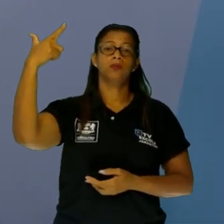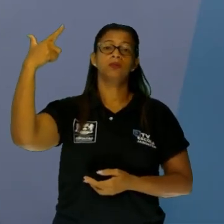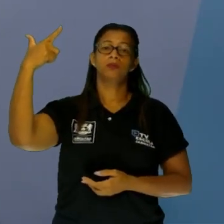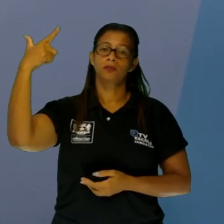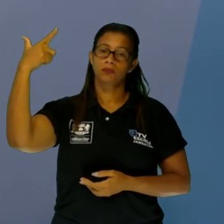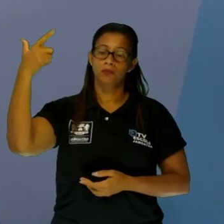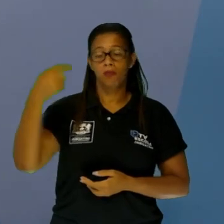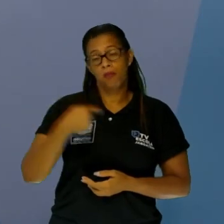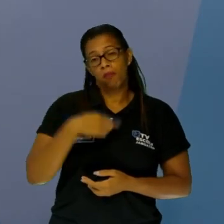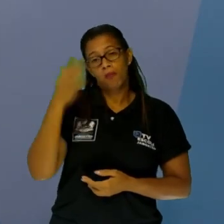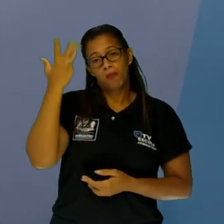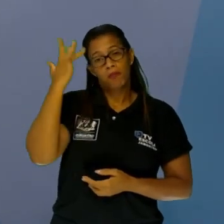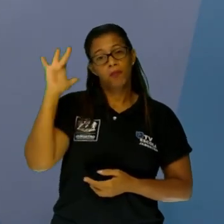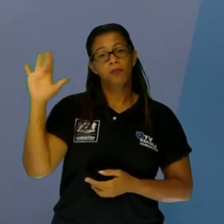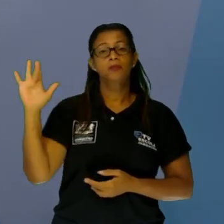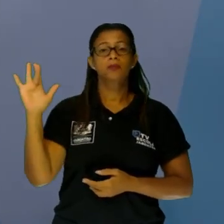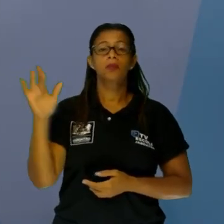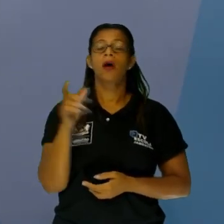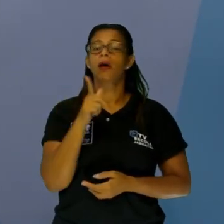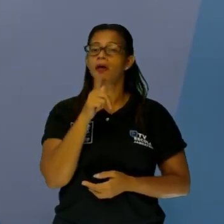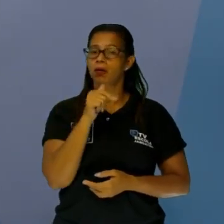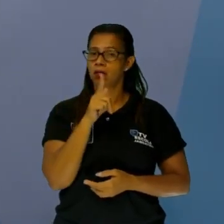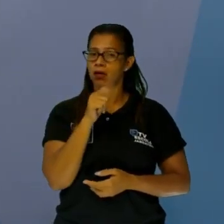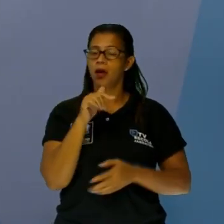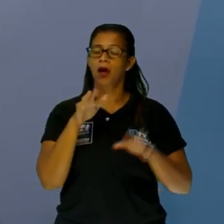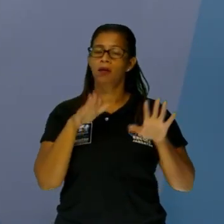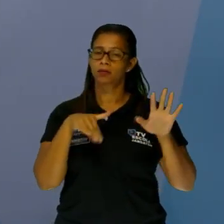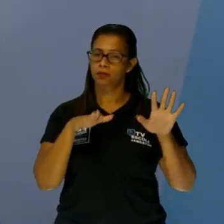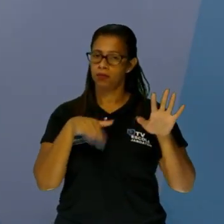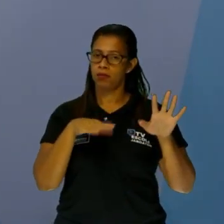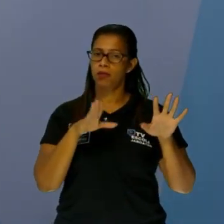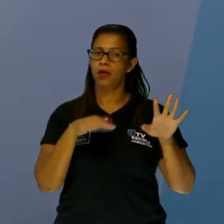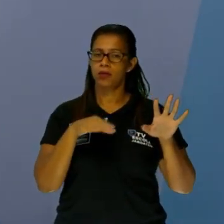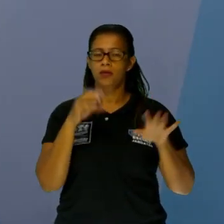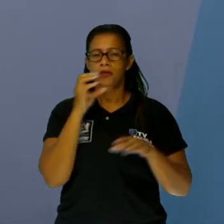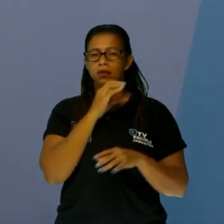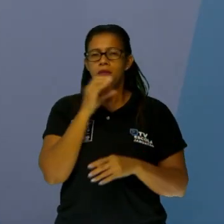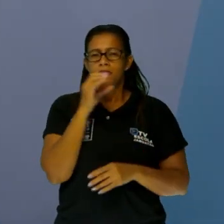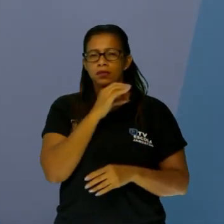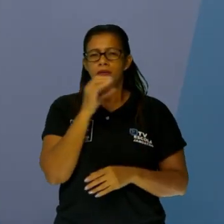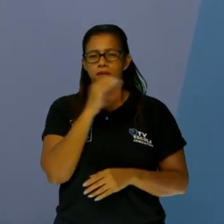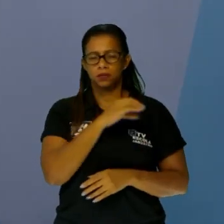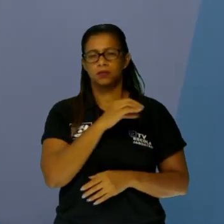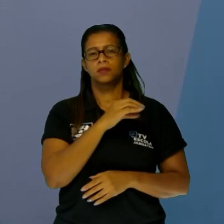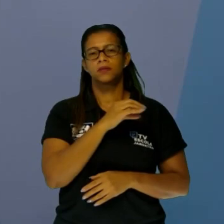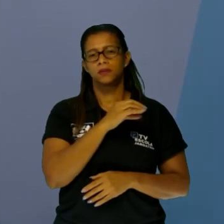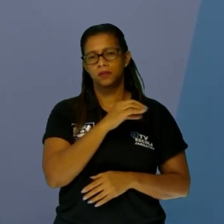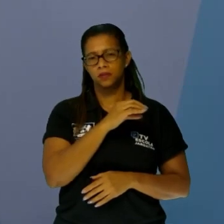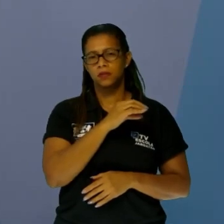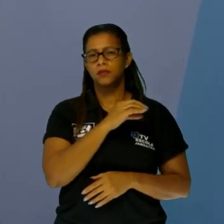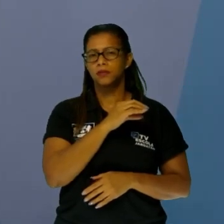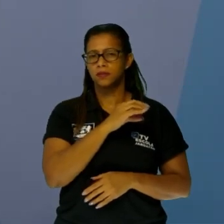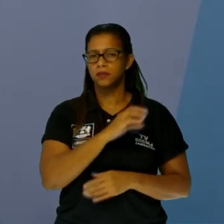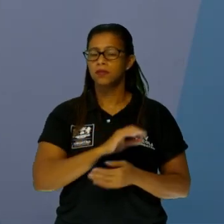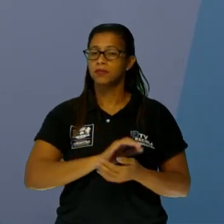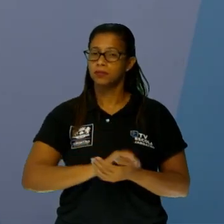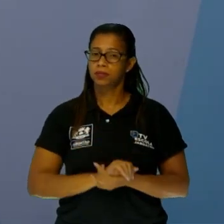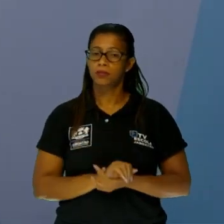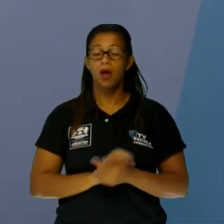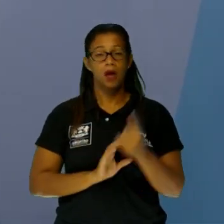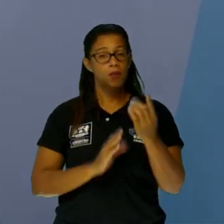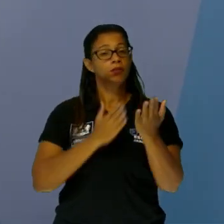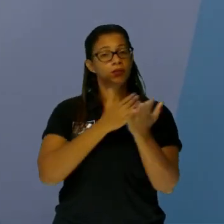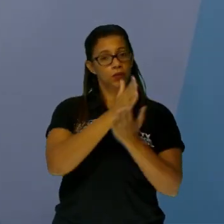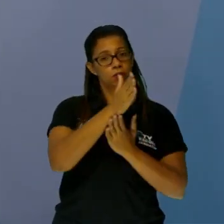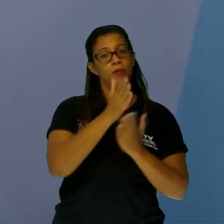eu acho que a água deve estar morninha. Há uma possibilidade, é uma probabilidade.